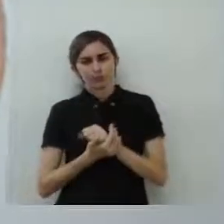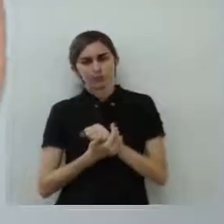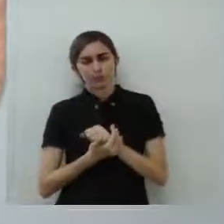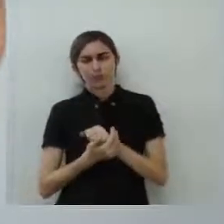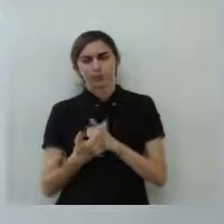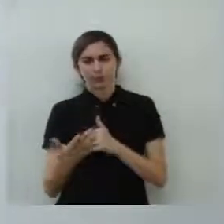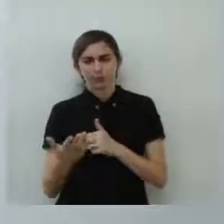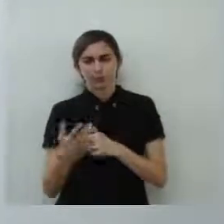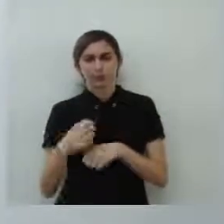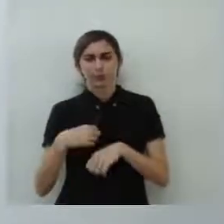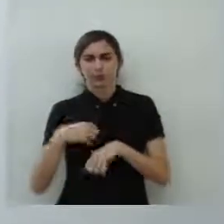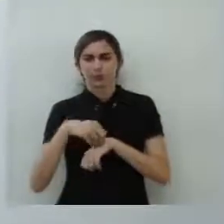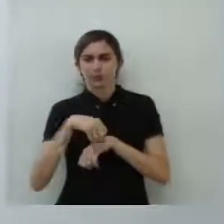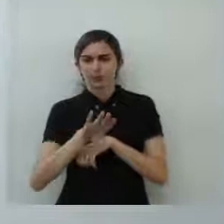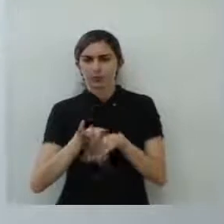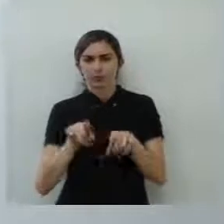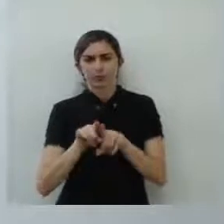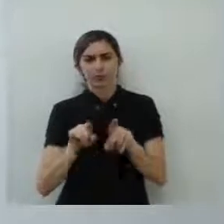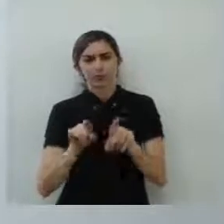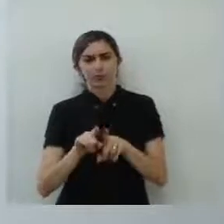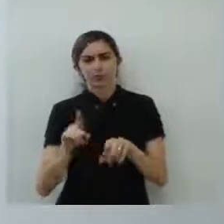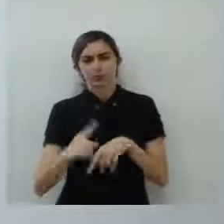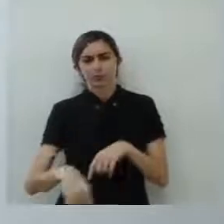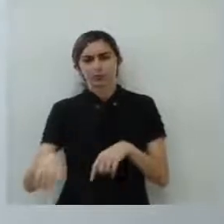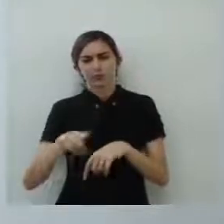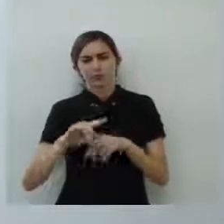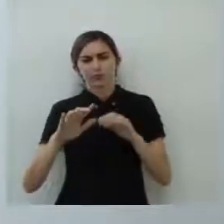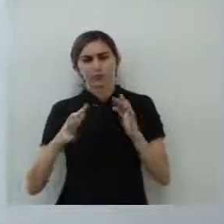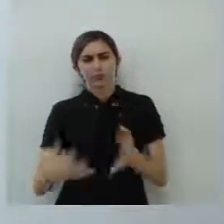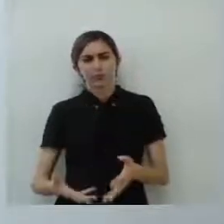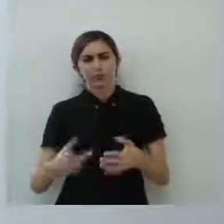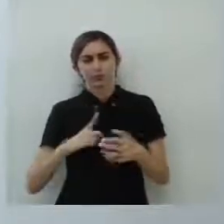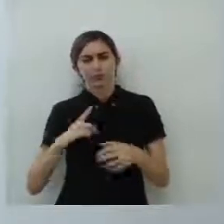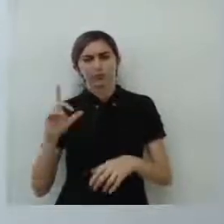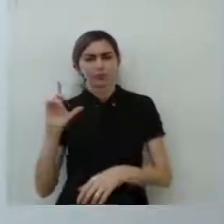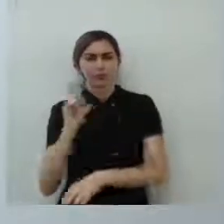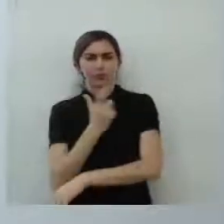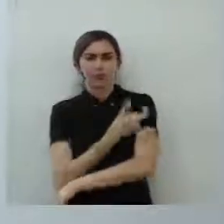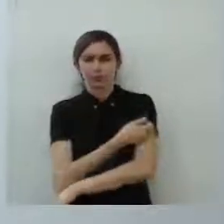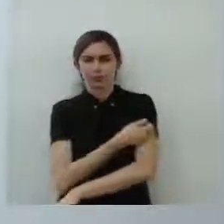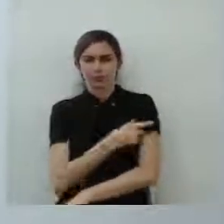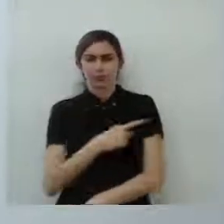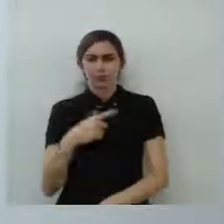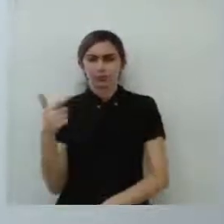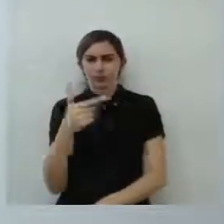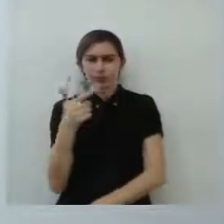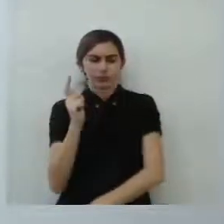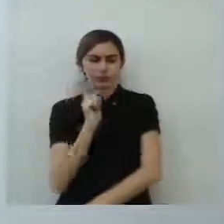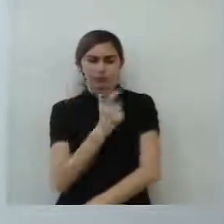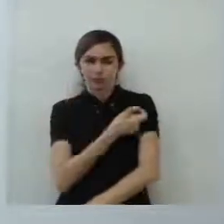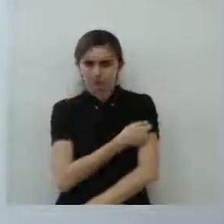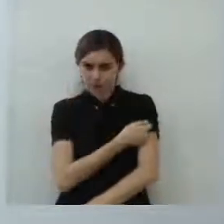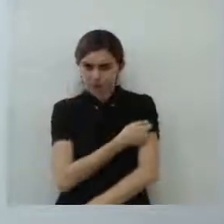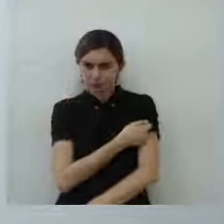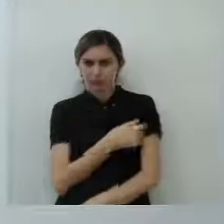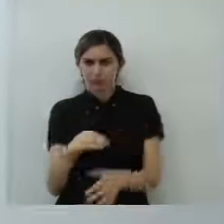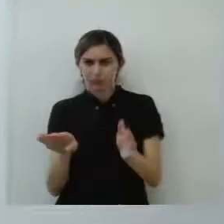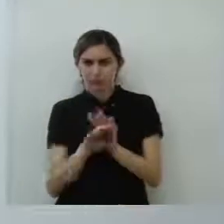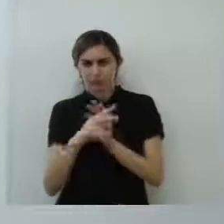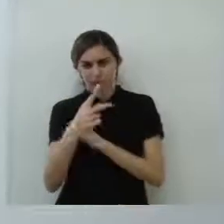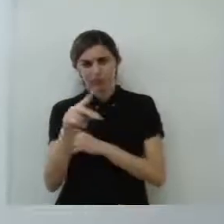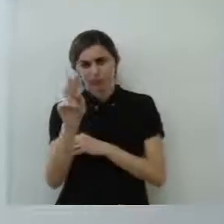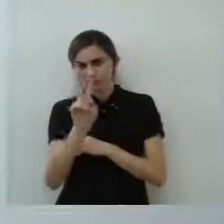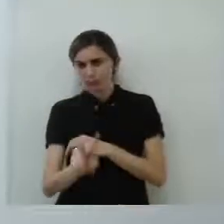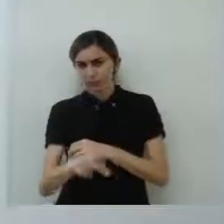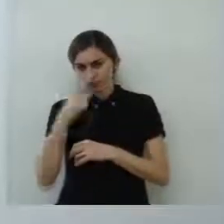Covid-19. Destacando também que nós já estamos devidamente vacinados com as duas doses. Não é verdade? Quando chegar a sua vez, não